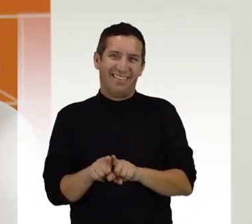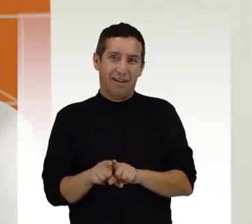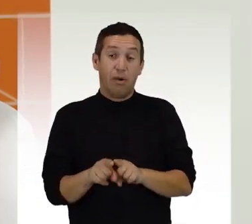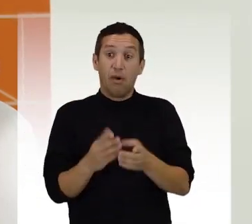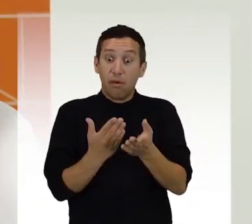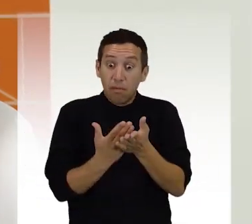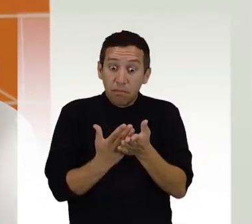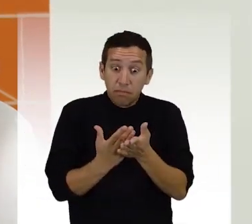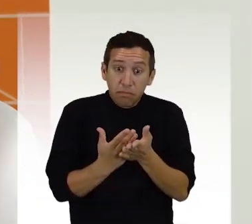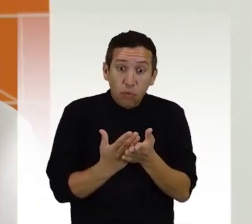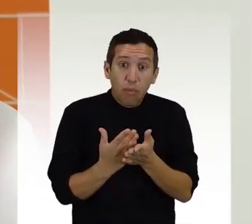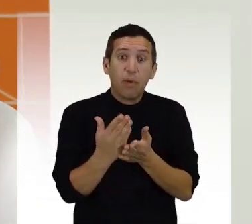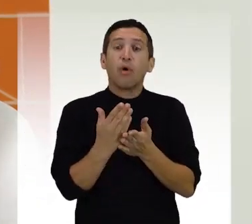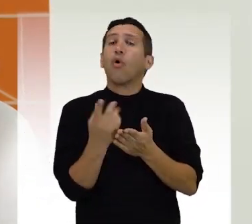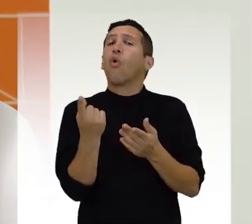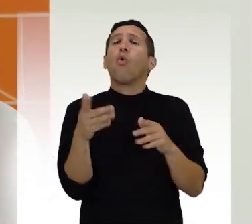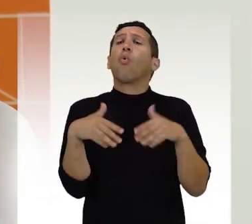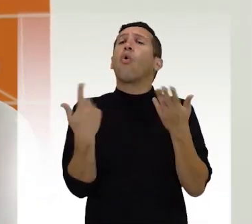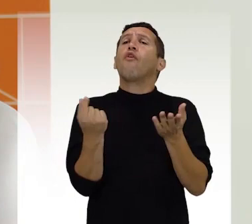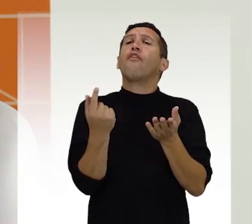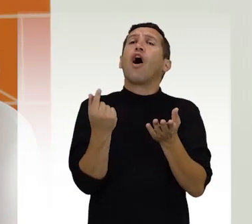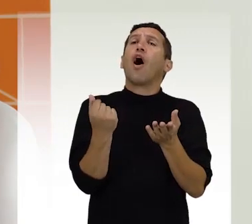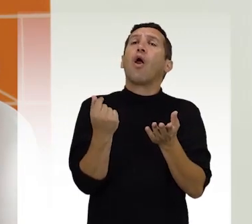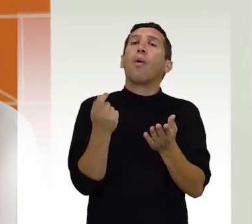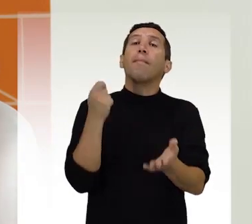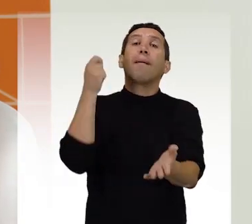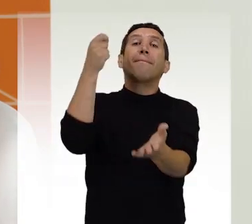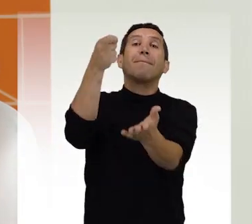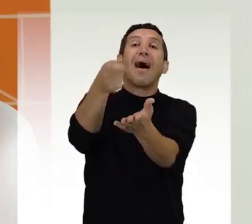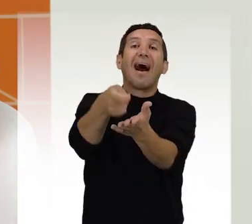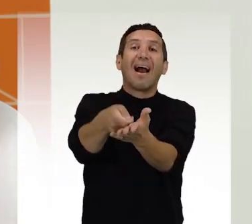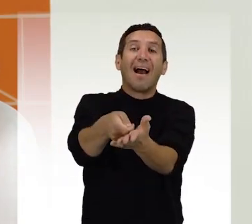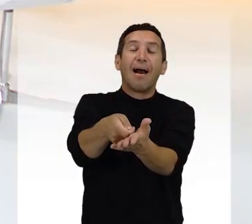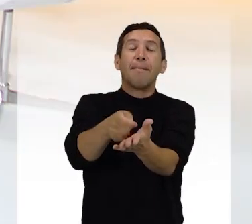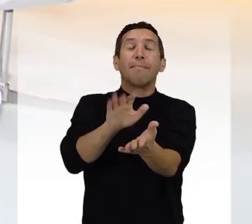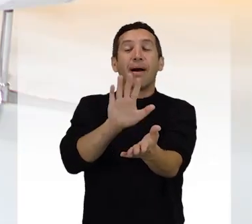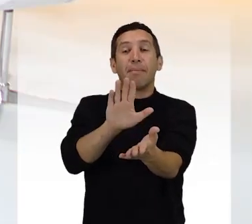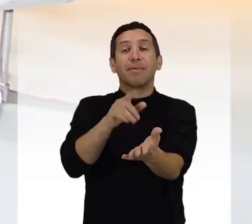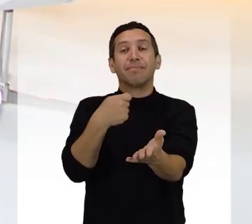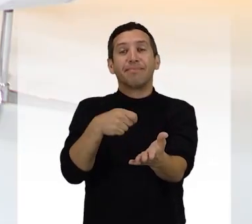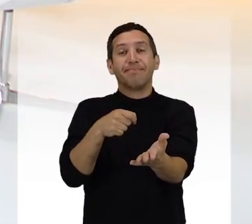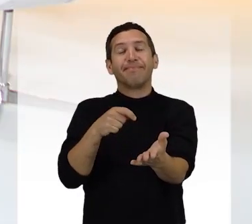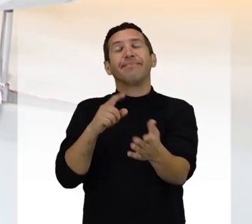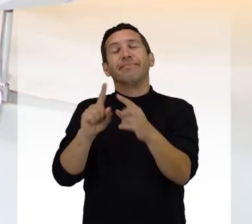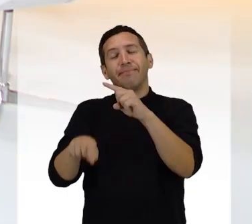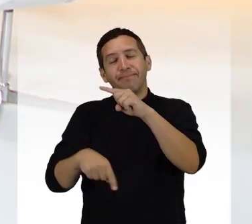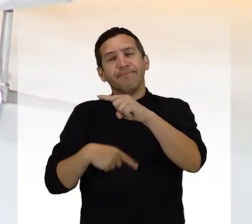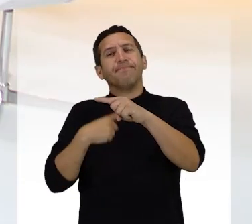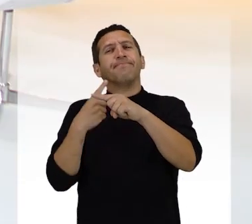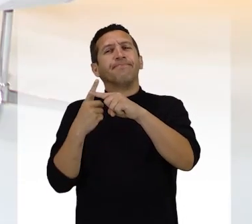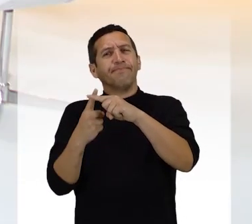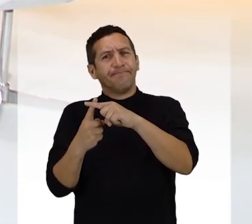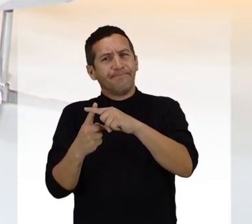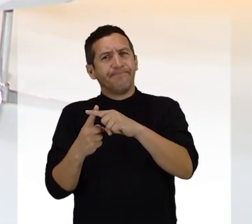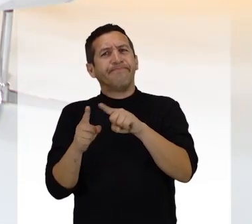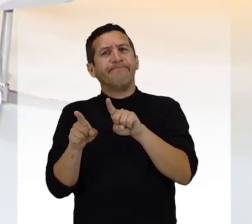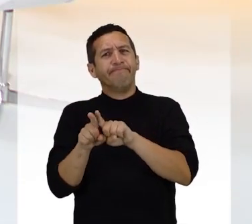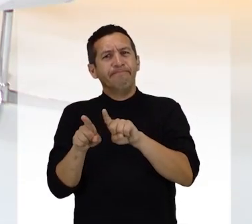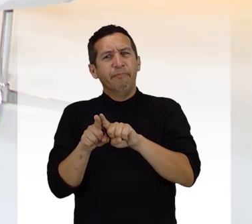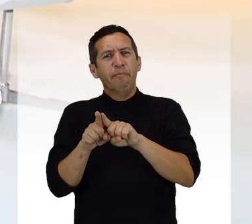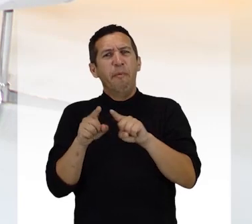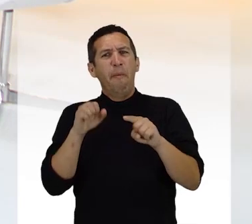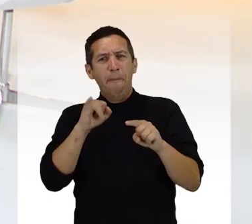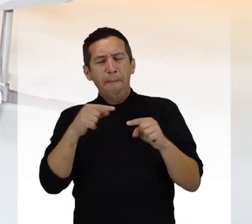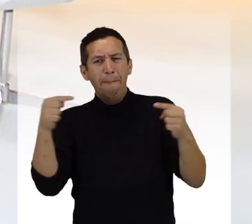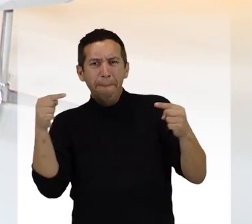a questionar quanto devido seria a indenização, nós tivemos ainda que lidar com a questão